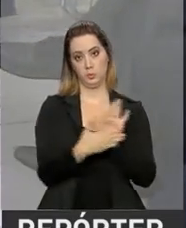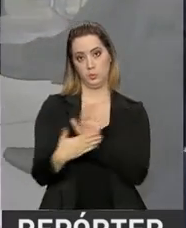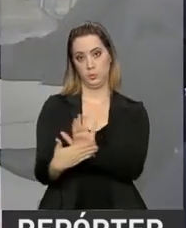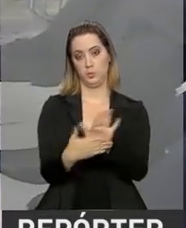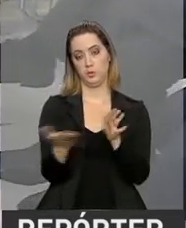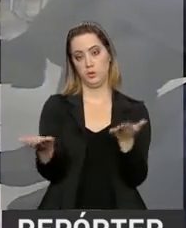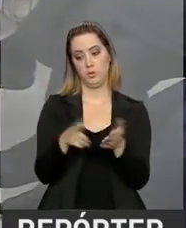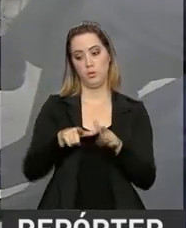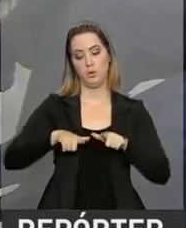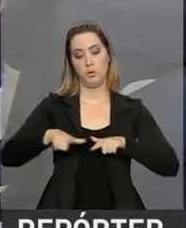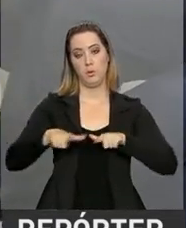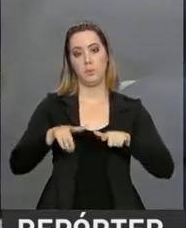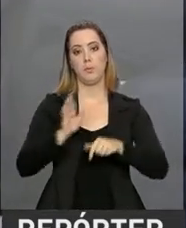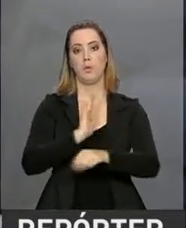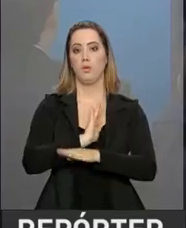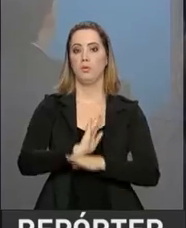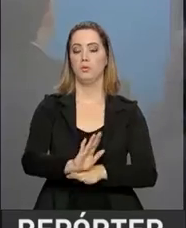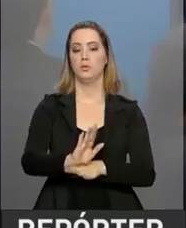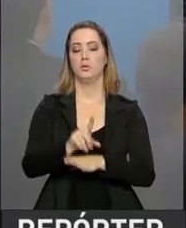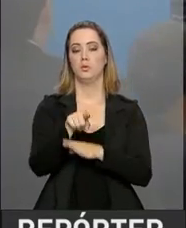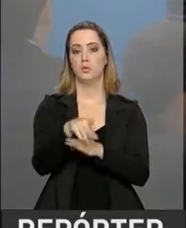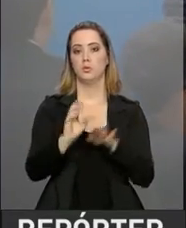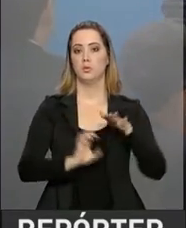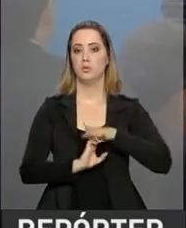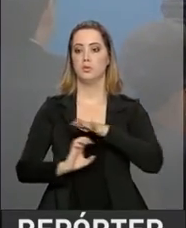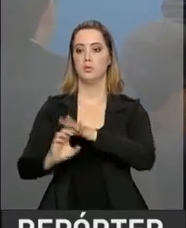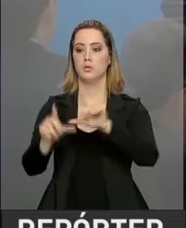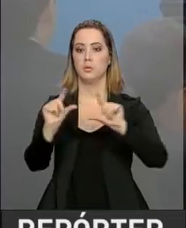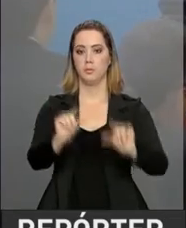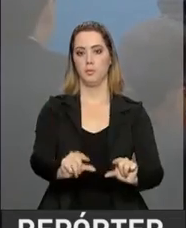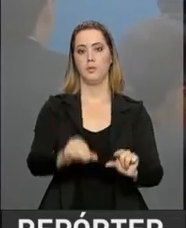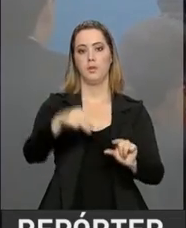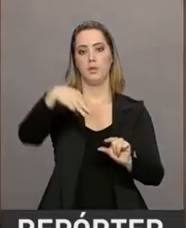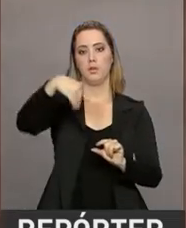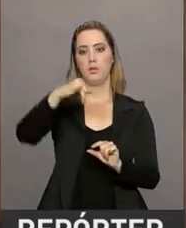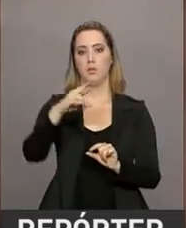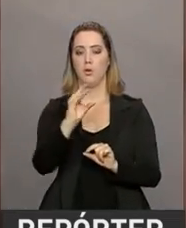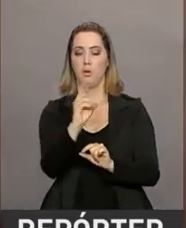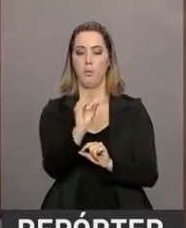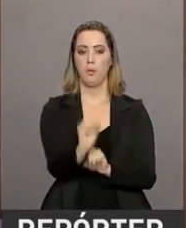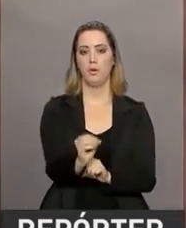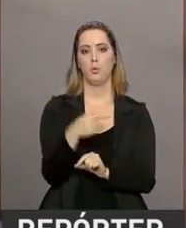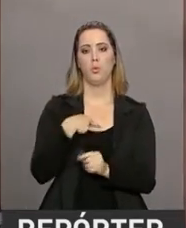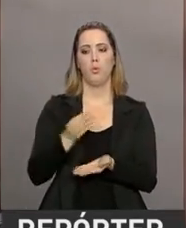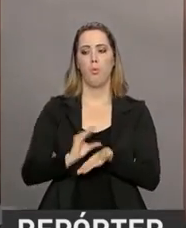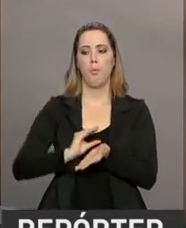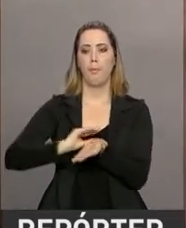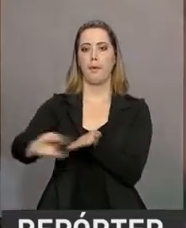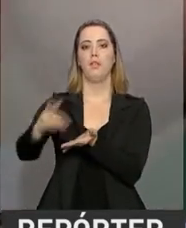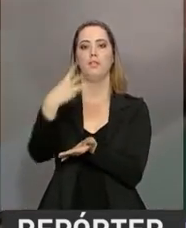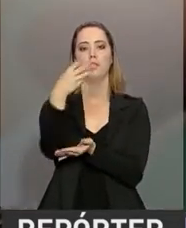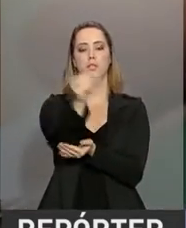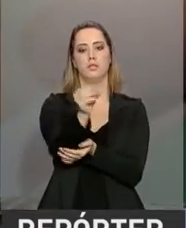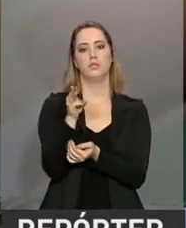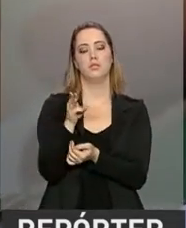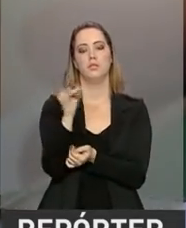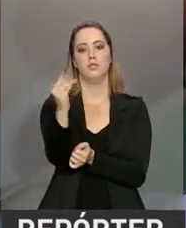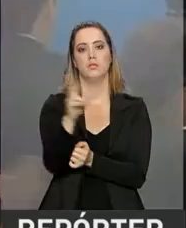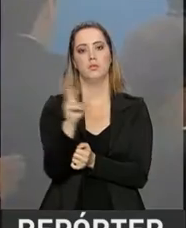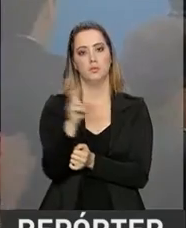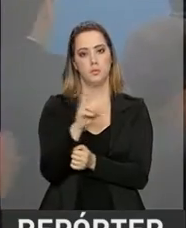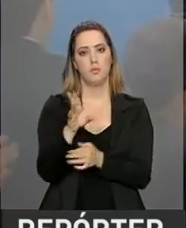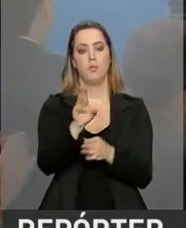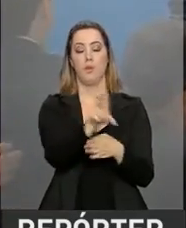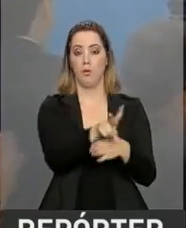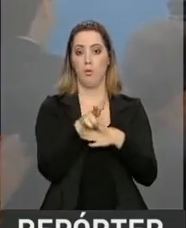apoiar as micro e pequenas empresas ao todo vão ser disponibilizados 30 bilhões de reais em linhas de financiamento para os